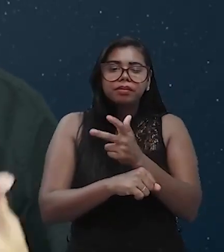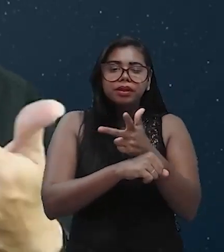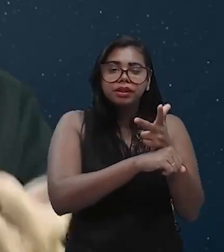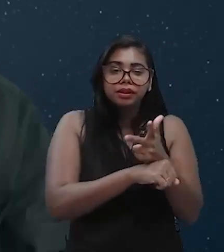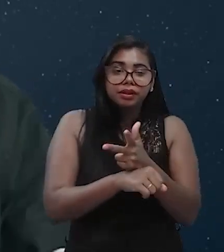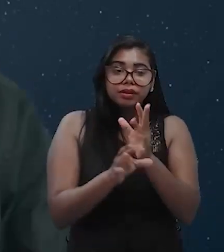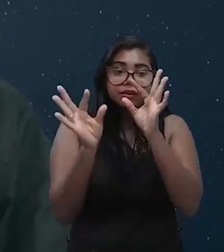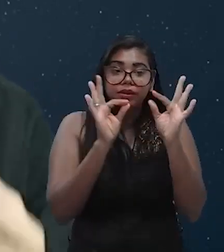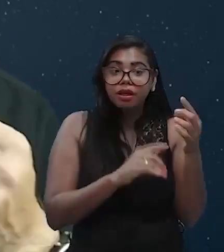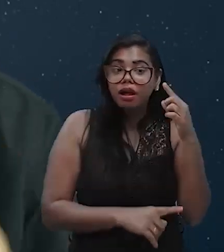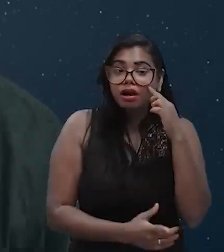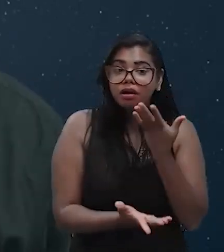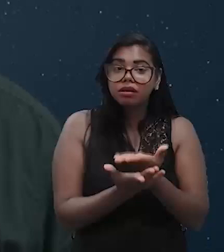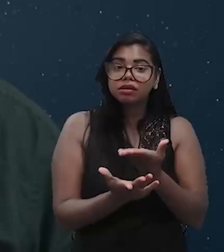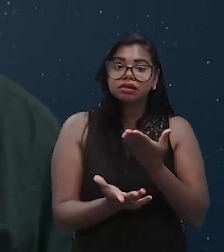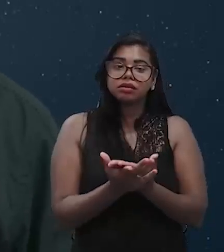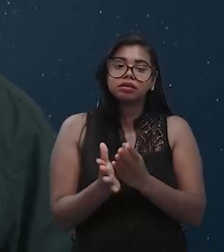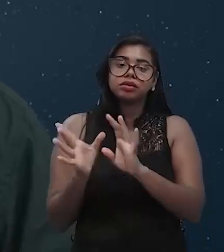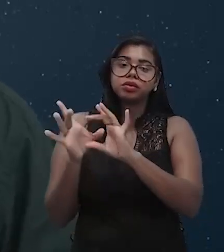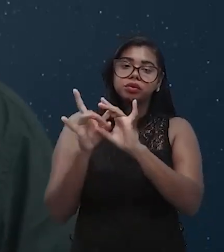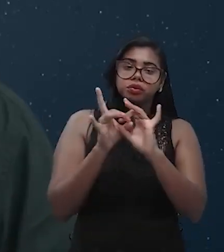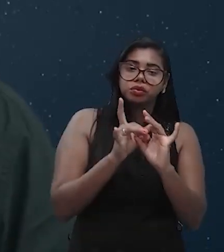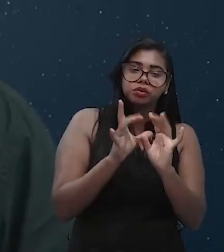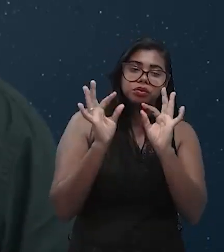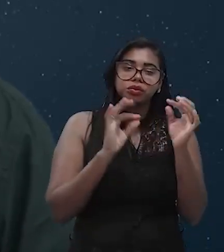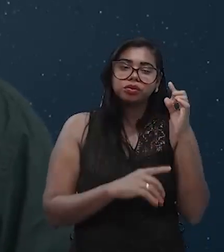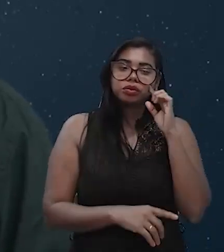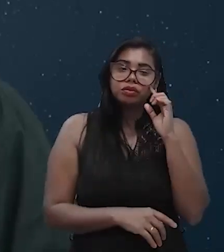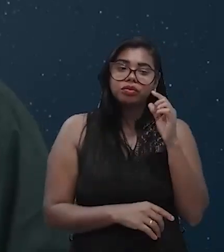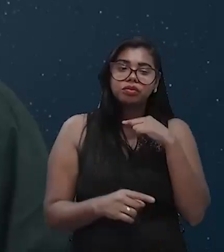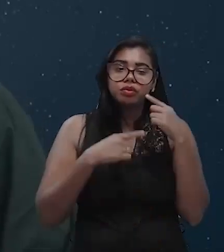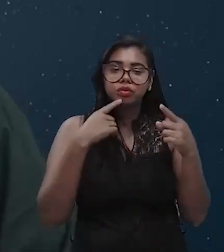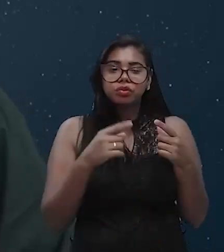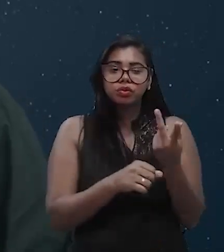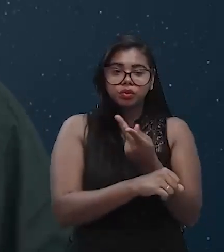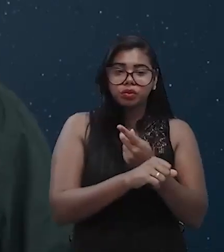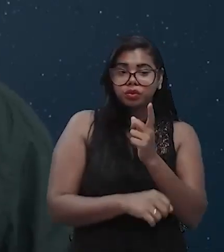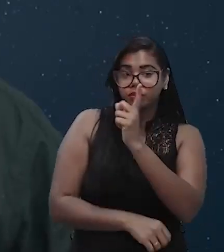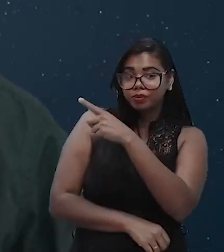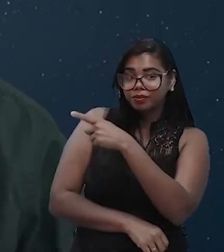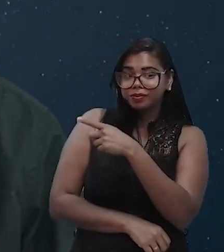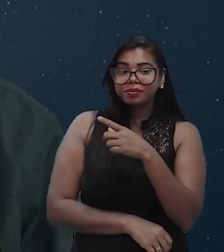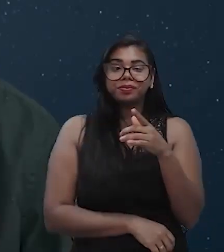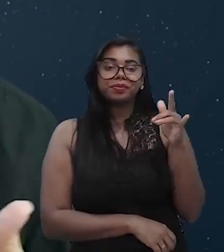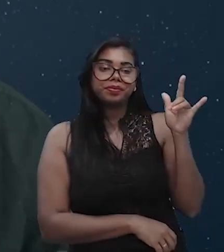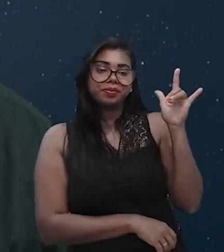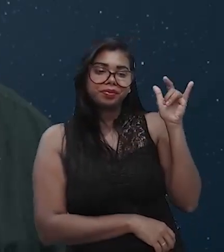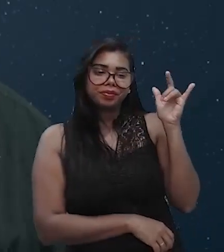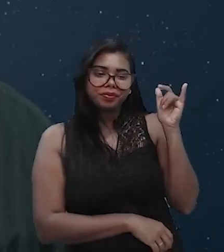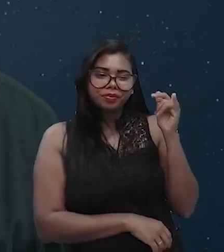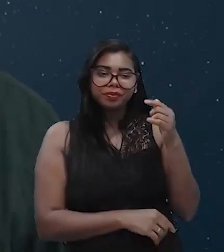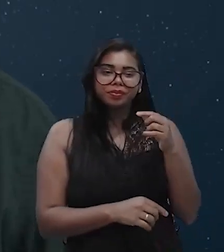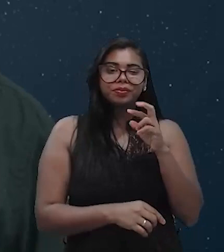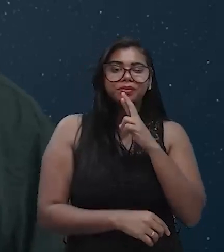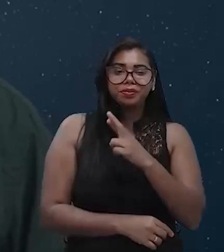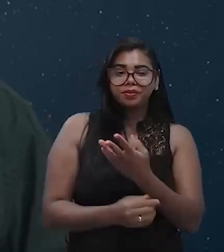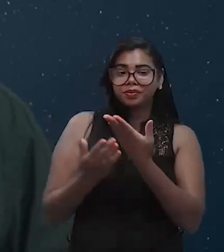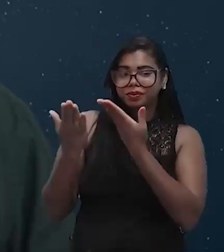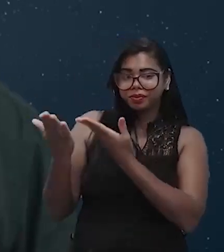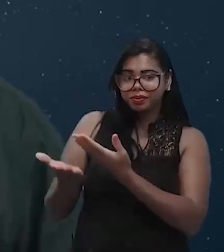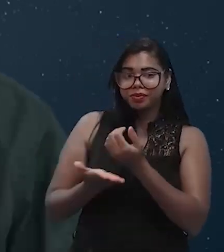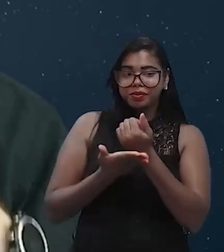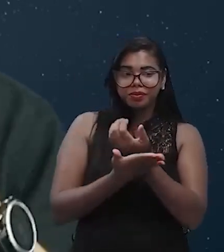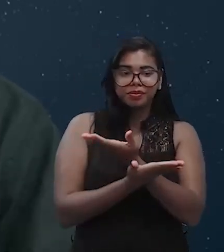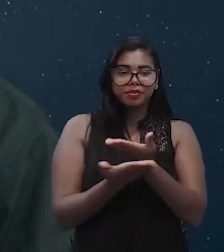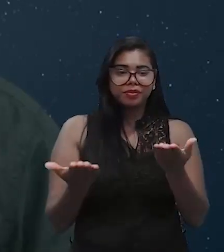se você quiser falar comigo, vai lá no meu Instagram, Paulo Vieira Hipnose, que eu vou ter o maior prazer em poder te ajudar. Um grande abraço